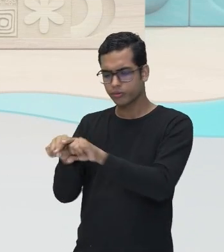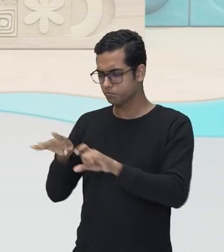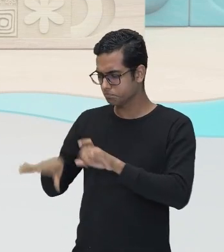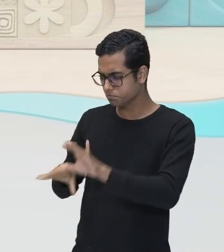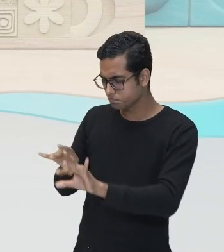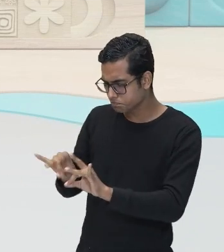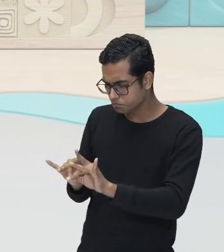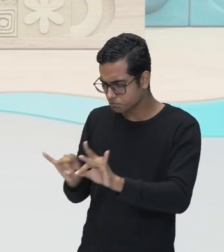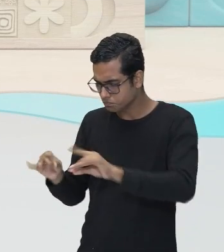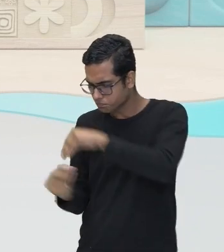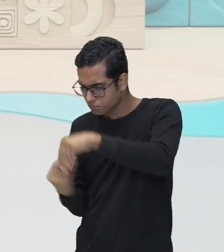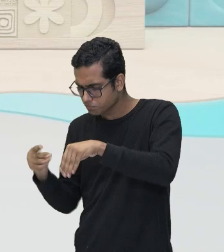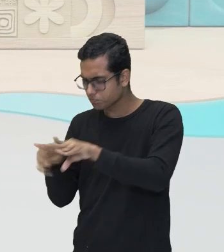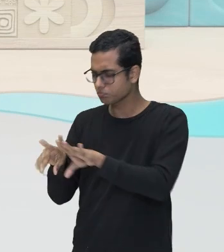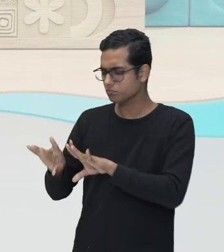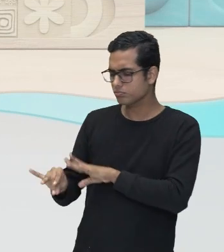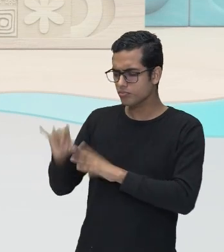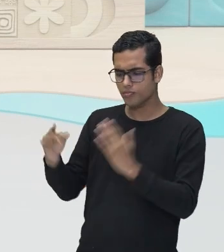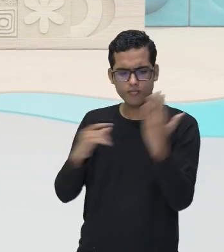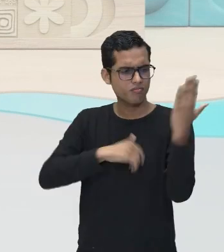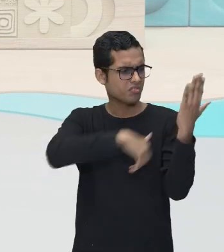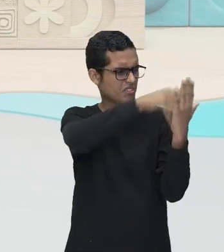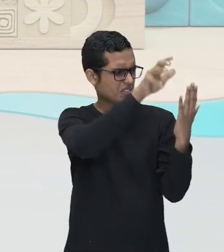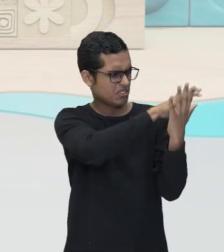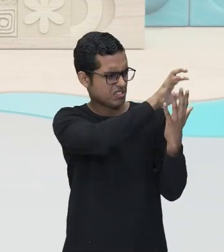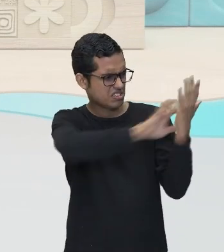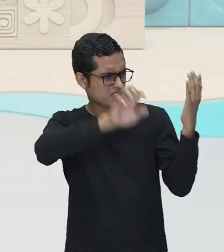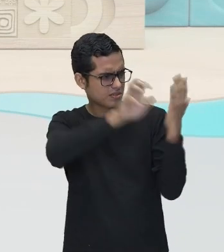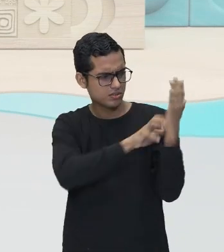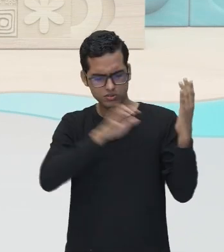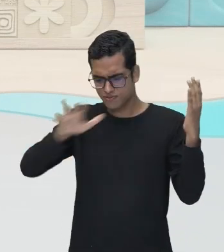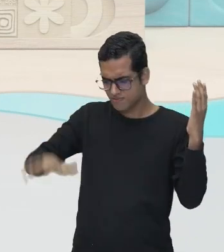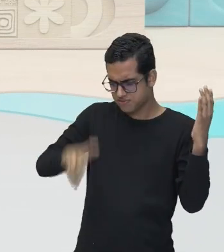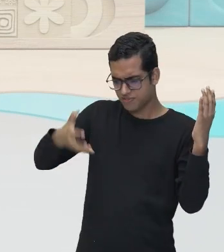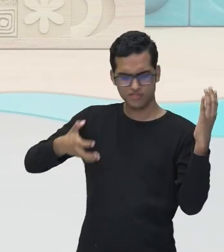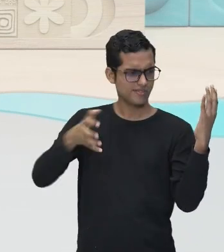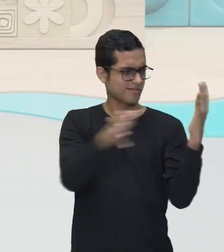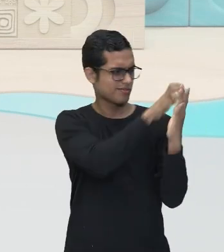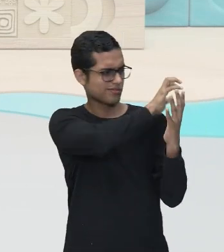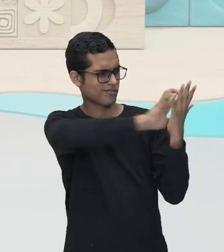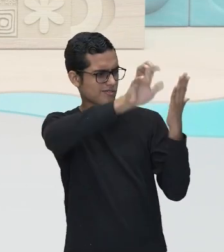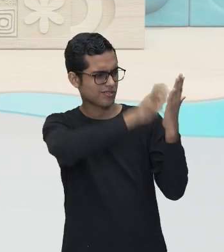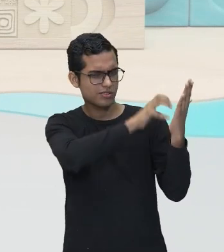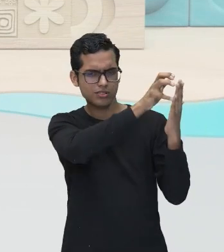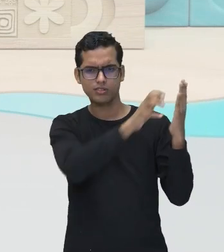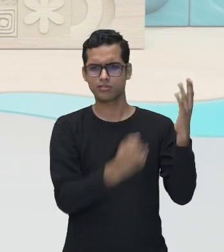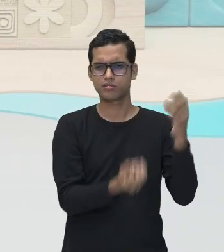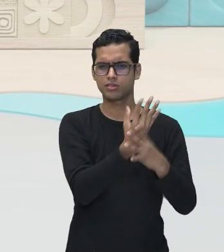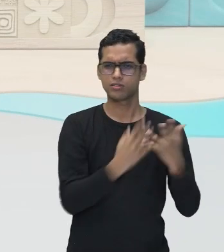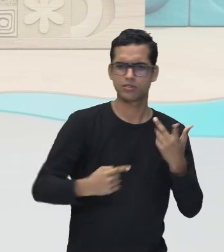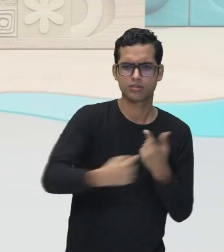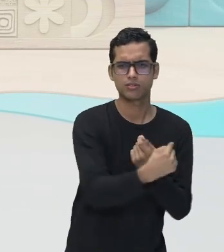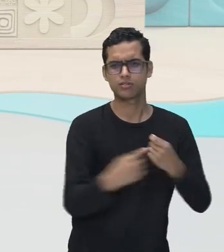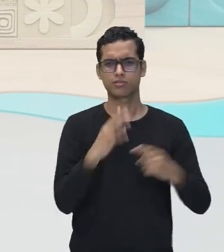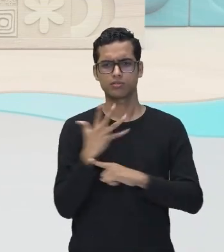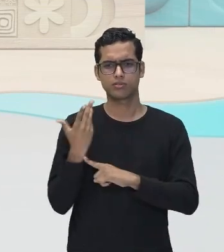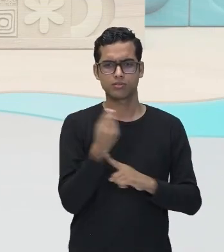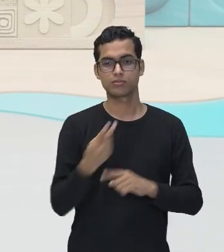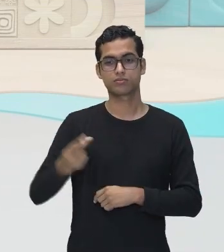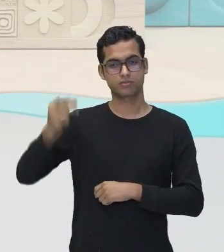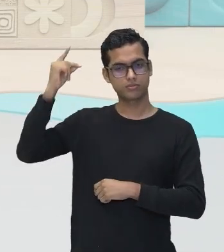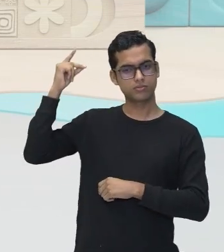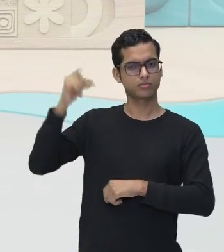suas tintas através desses elementos encontrados na natureza. E agora nós vamos estudar